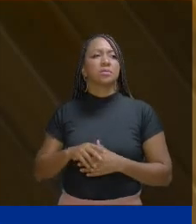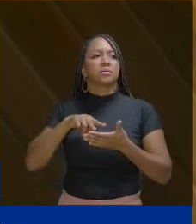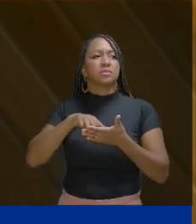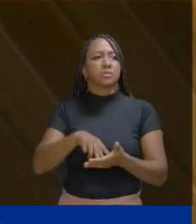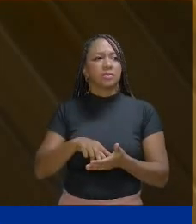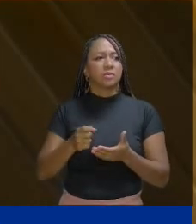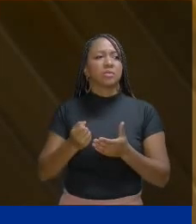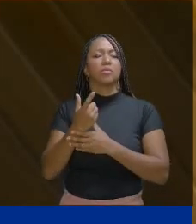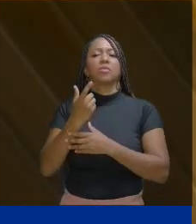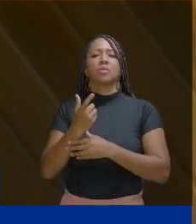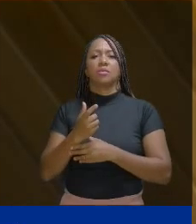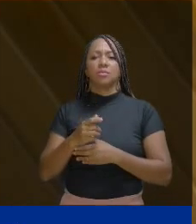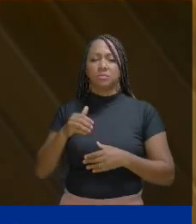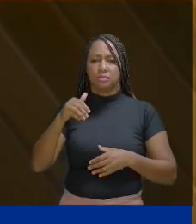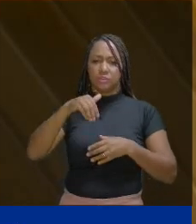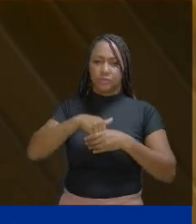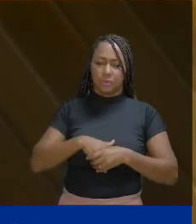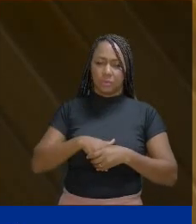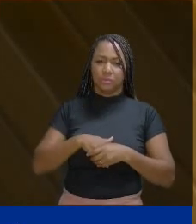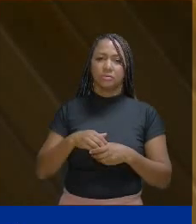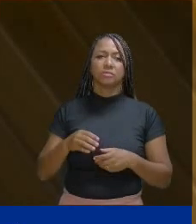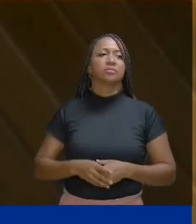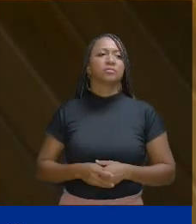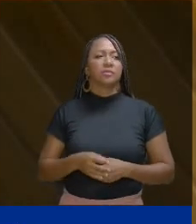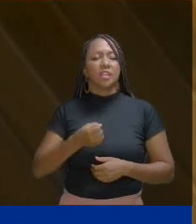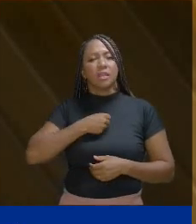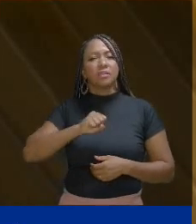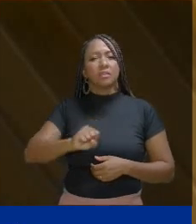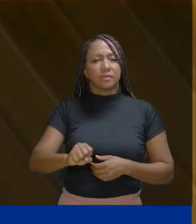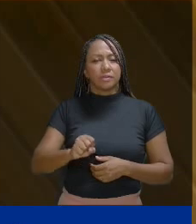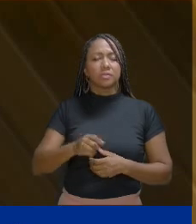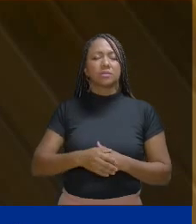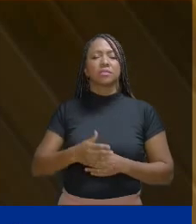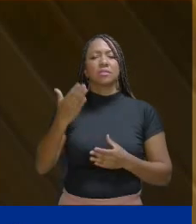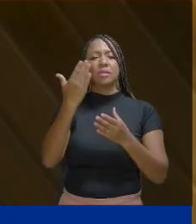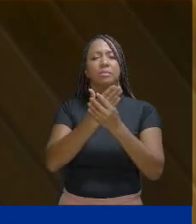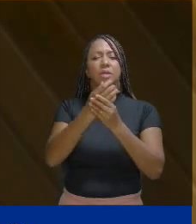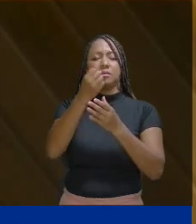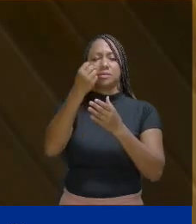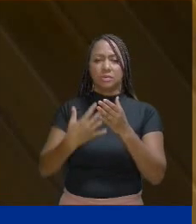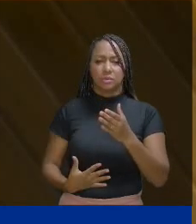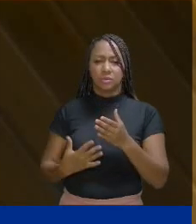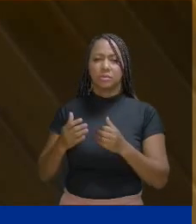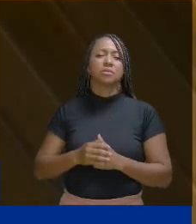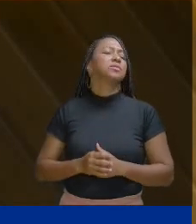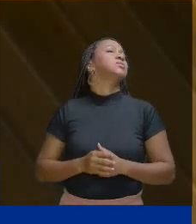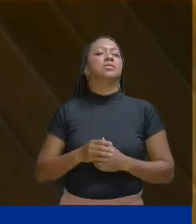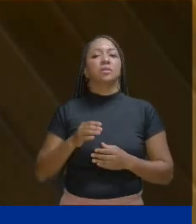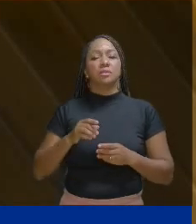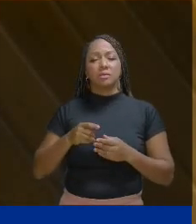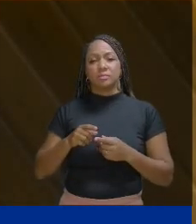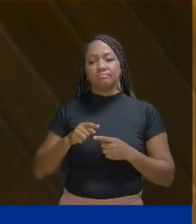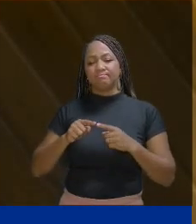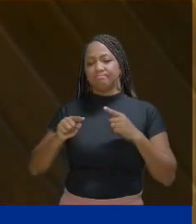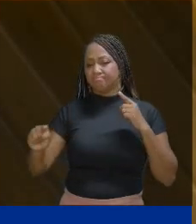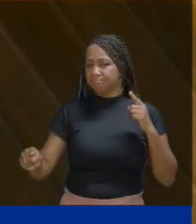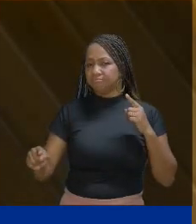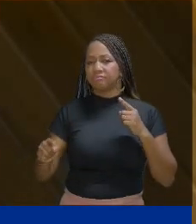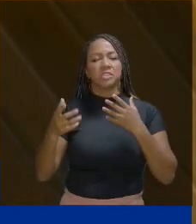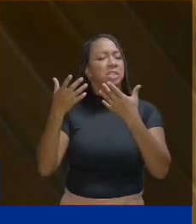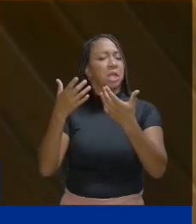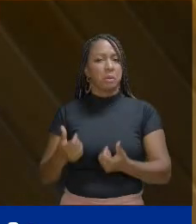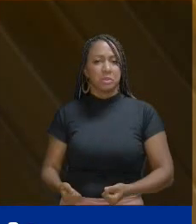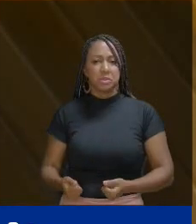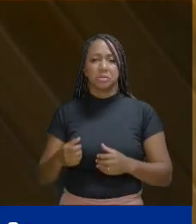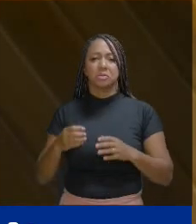na captação ilícita de sufrágio. A defesa interpôs embargo de declaração, os quais foram rejeitados pelo